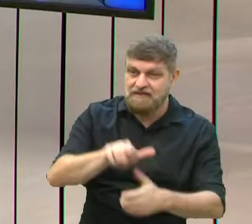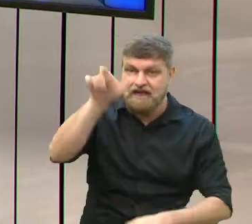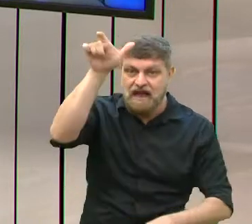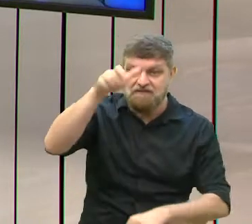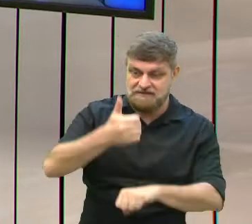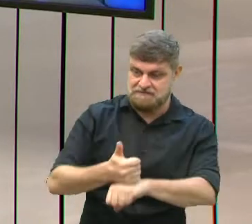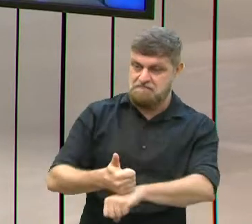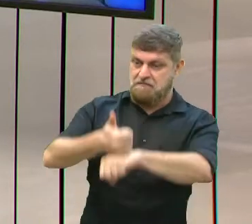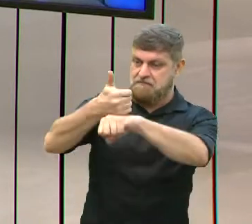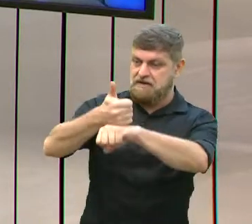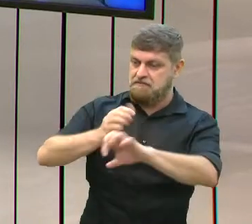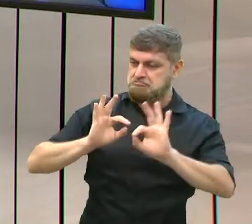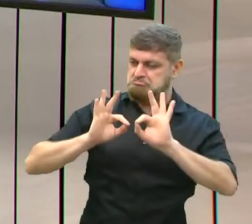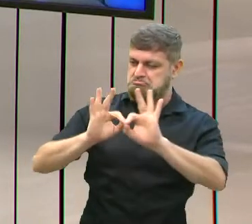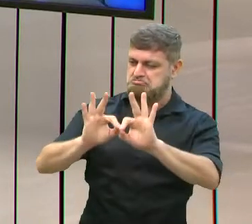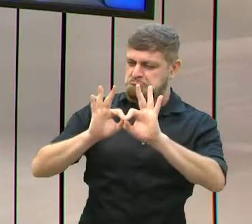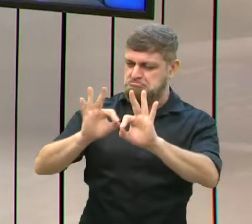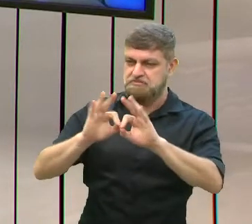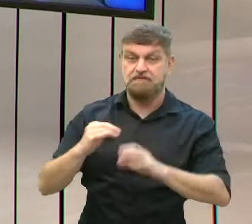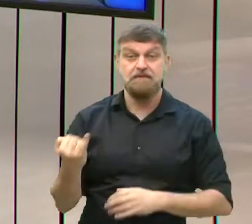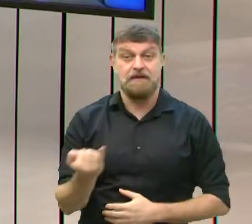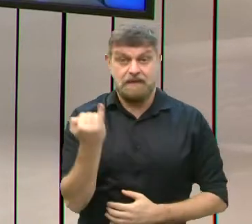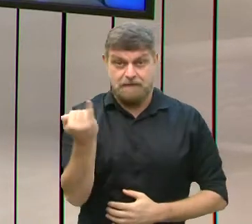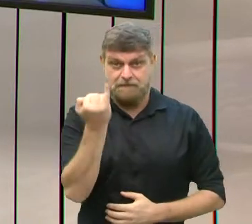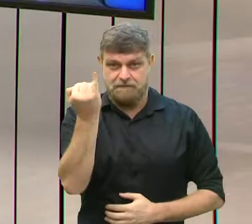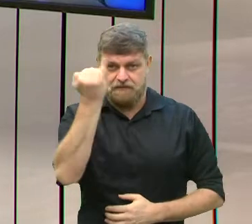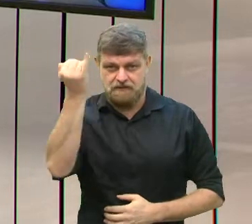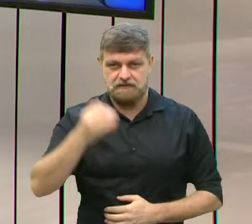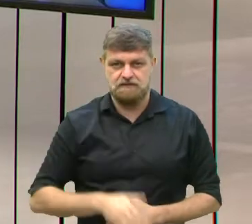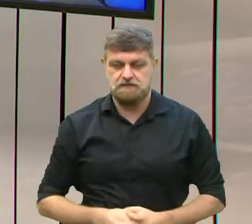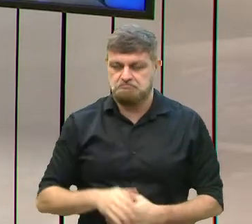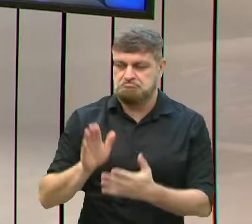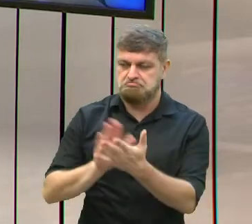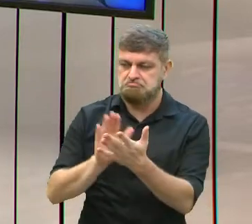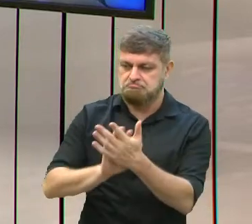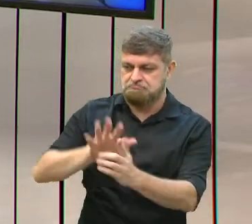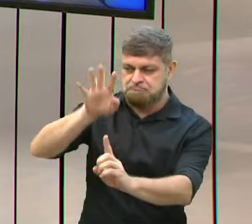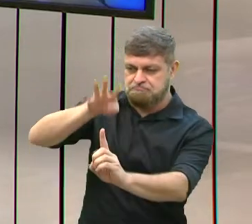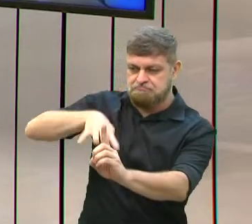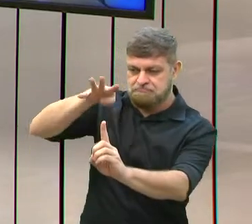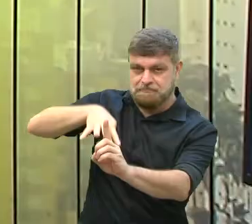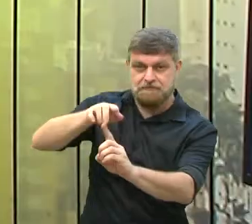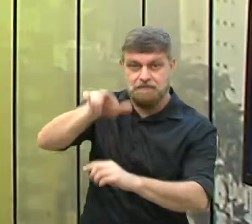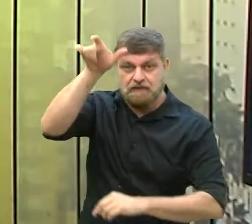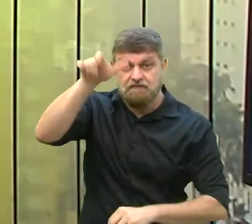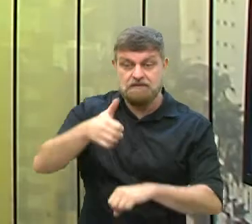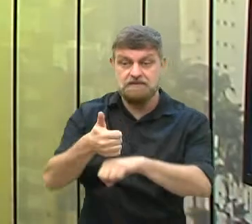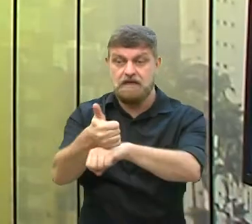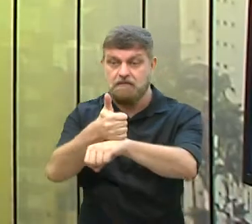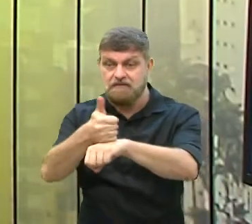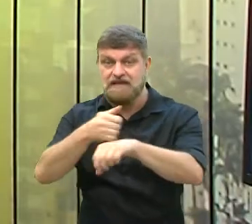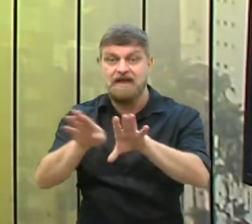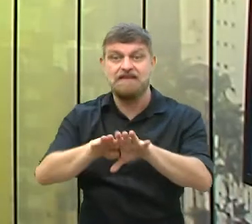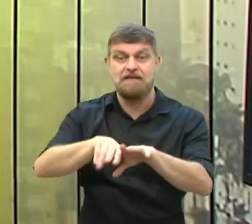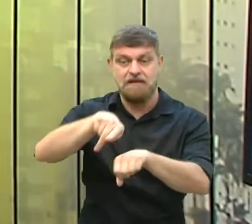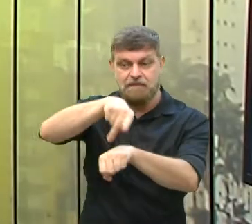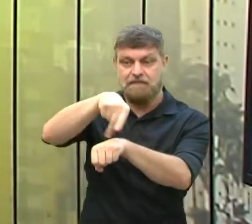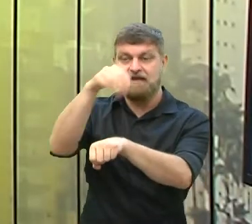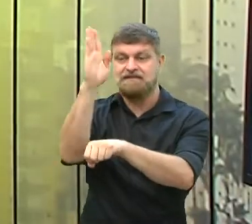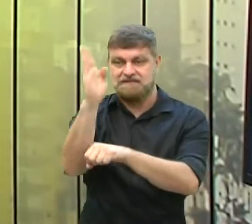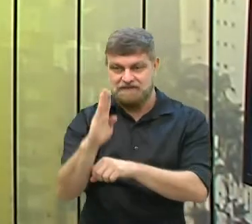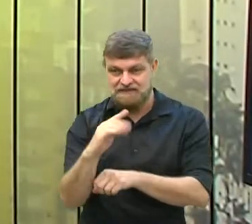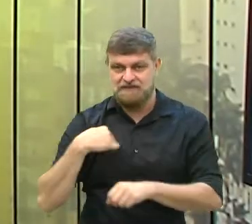pela premiação, tão importante, né? Reconhecimento para a senhora enquanto profissional e também para o Brasil, né?